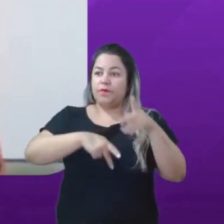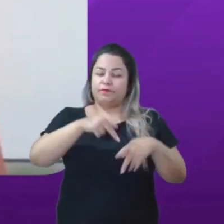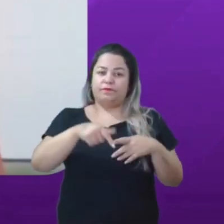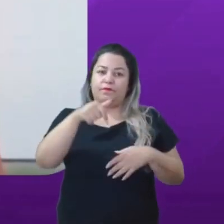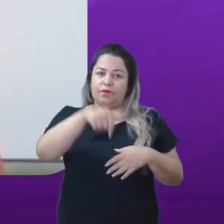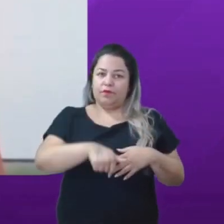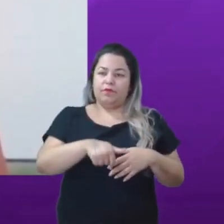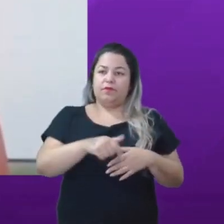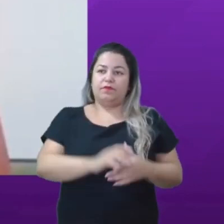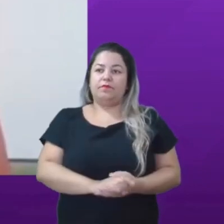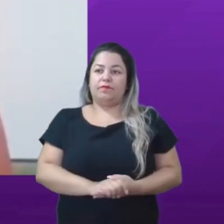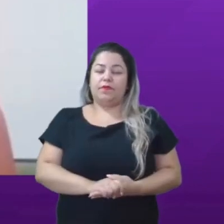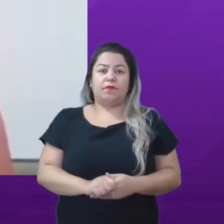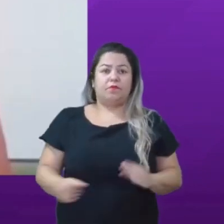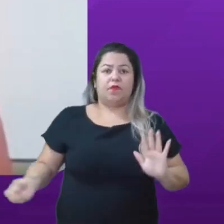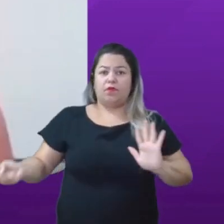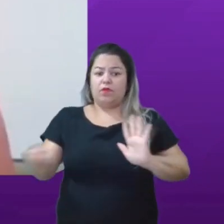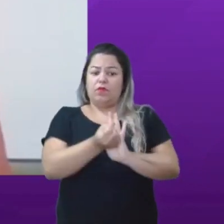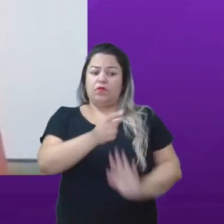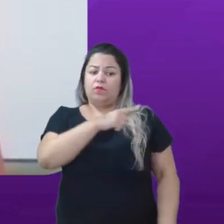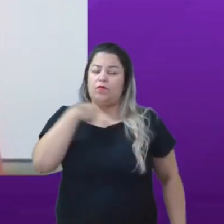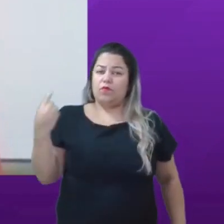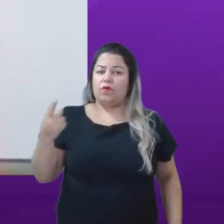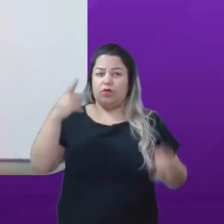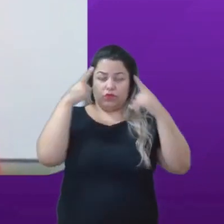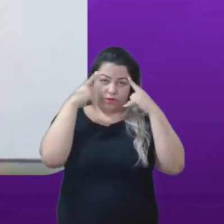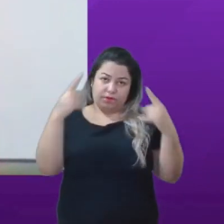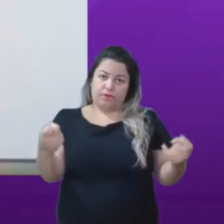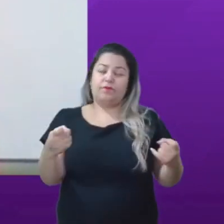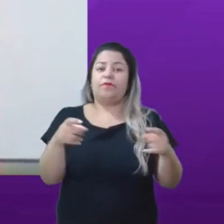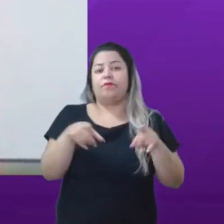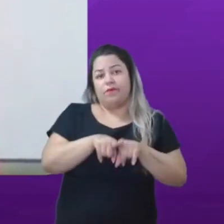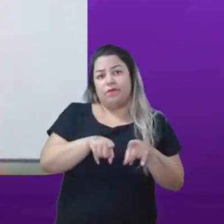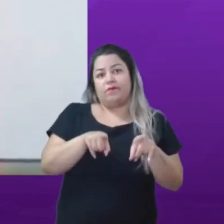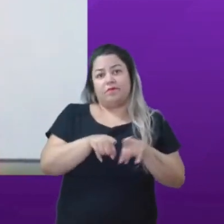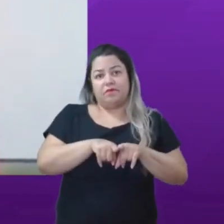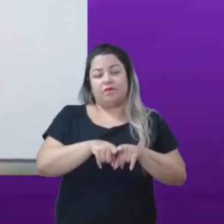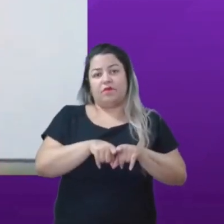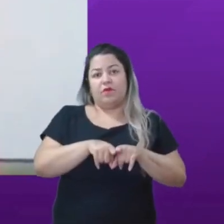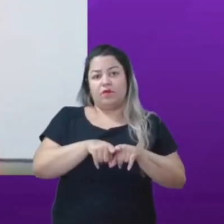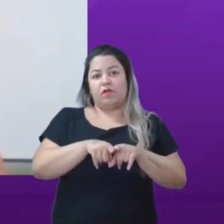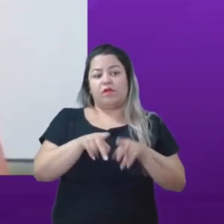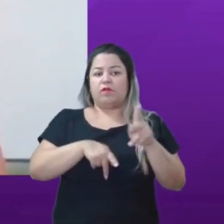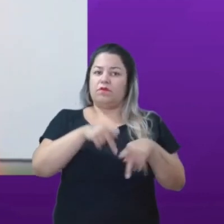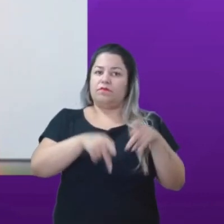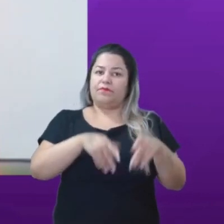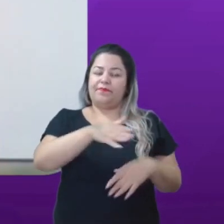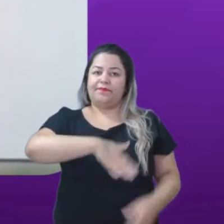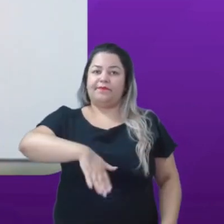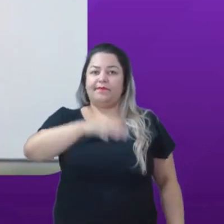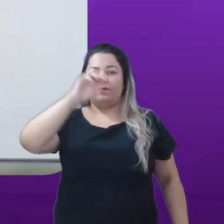que é um progresso que é marcado por morte, por violência, e também essa desumanização da população africana